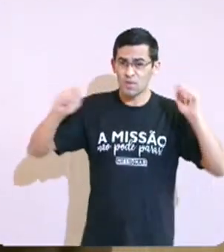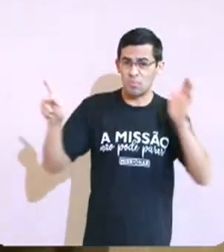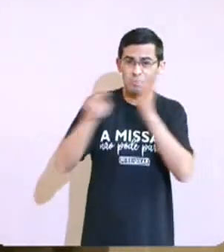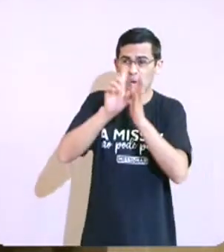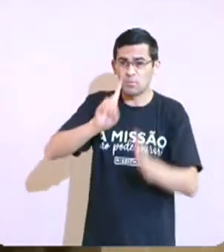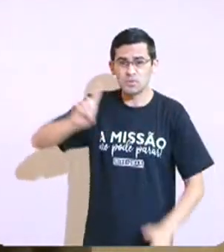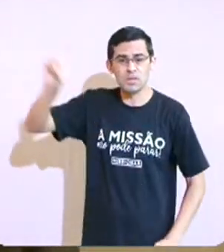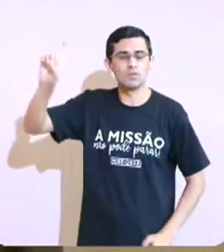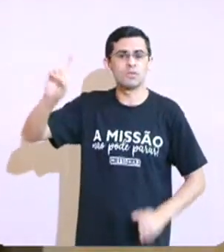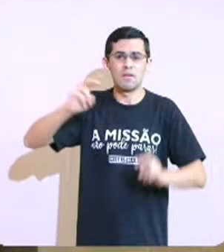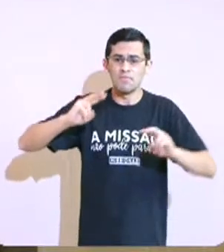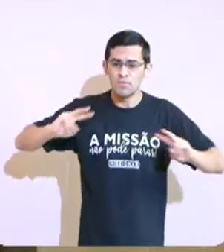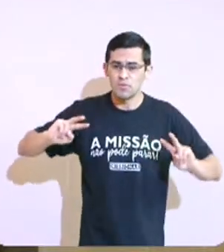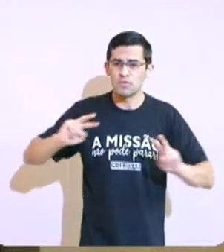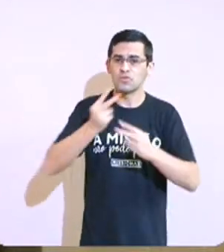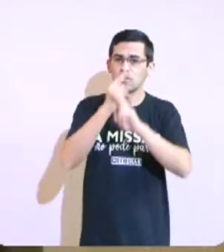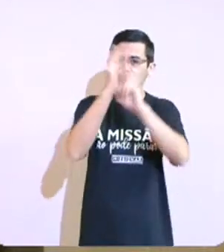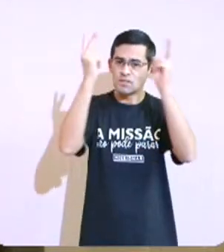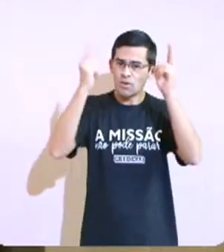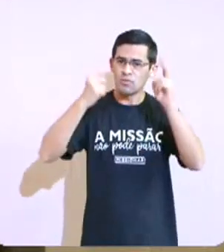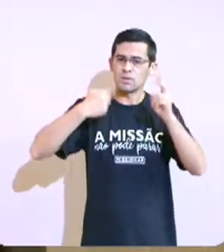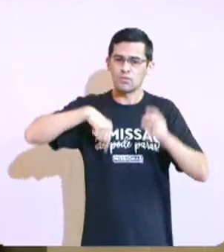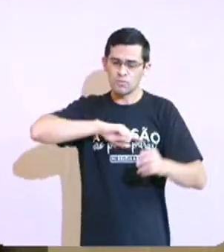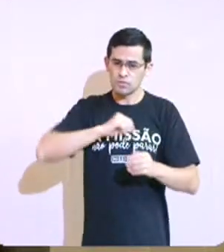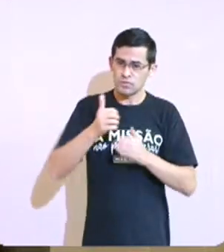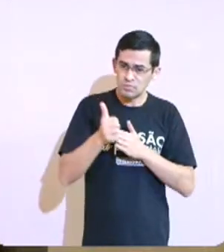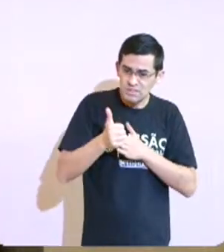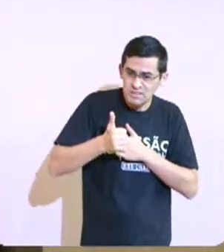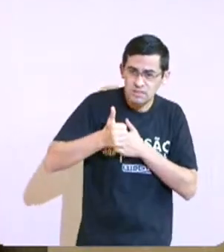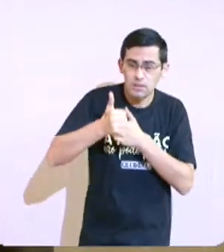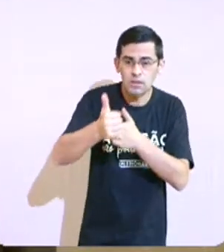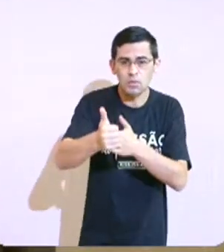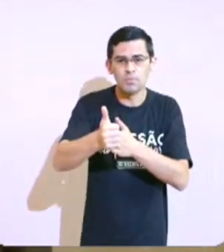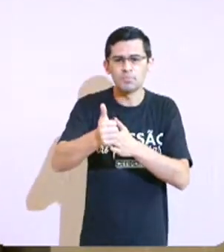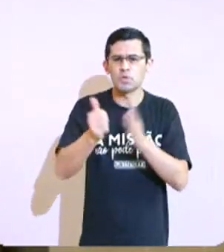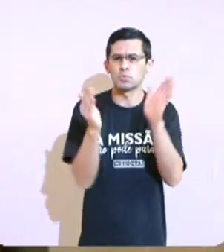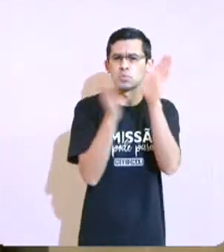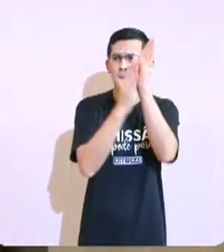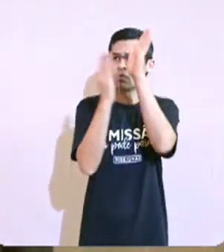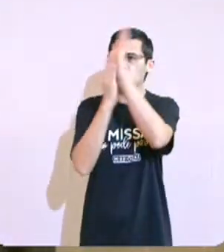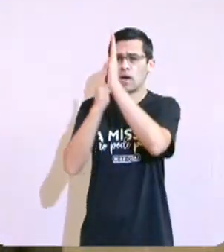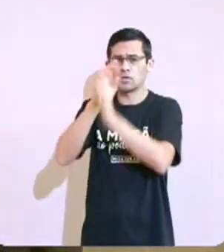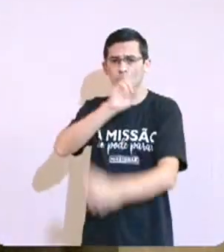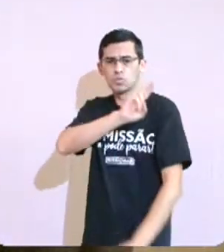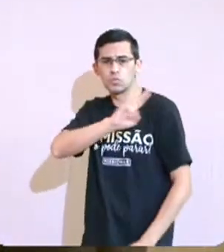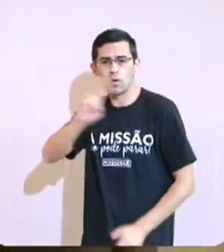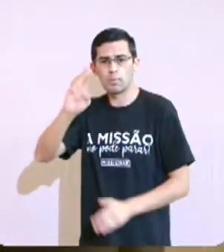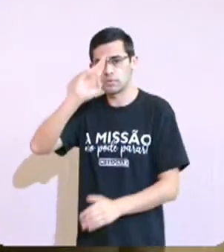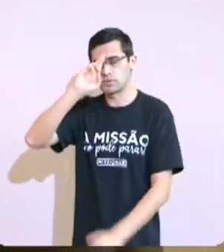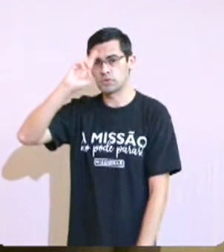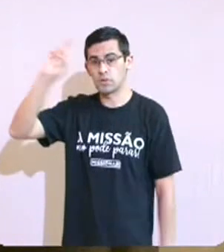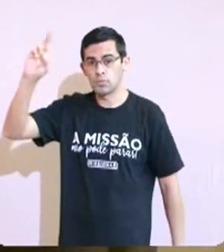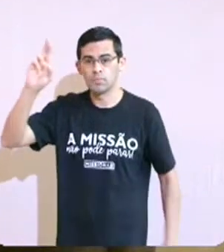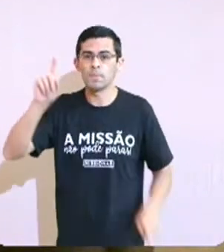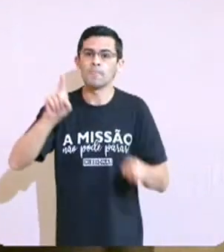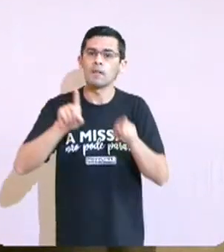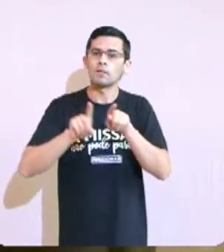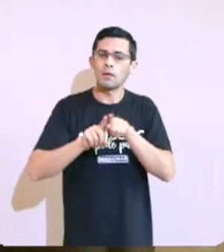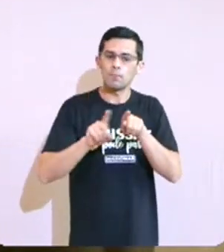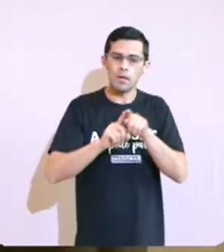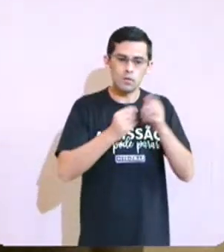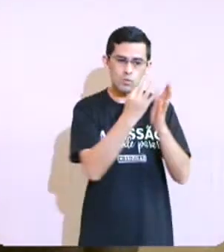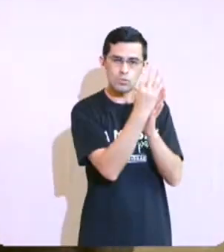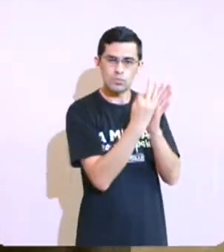Vamos segui-lo. Louvado seja o nome do Senhor. E o texto também nos diz que Jesus seguia